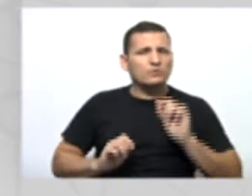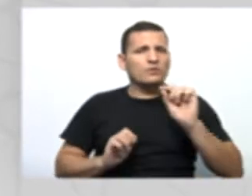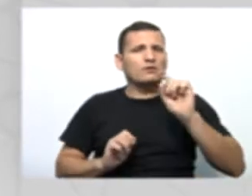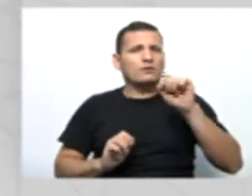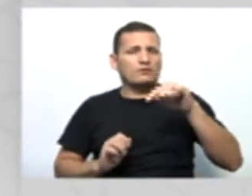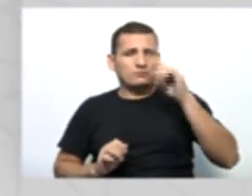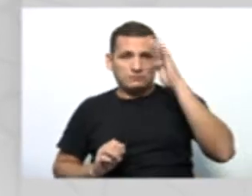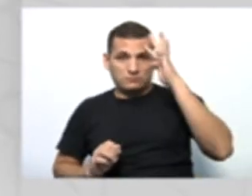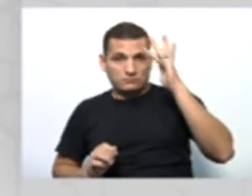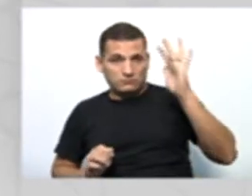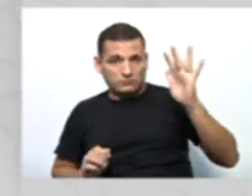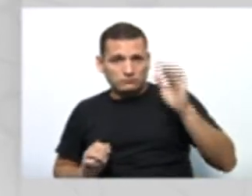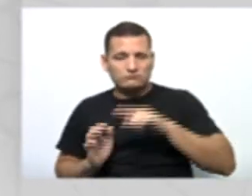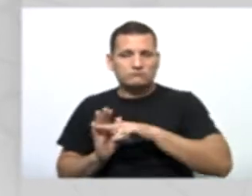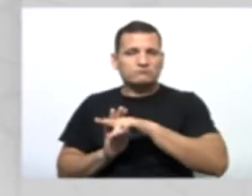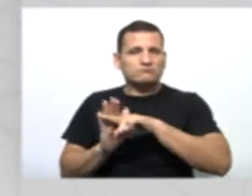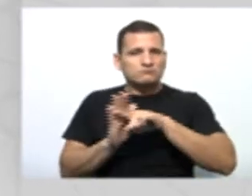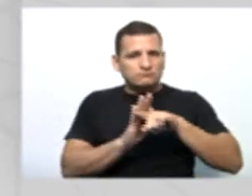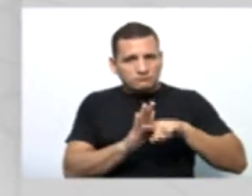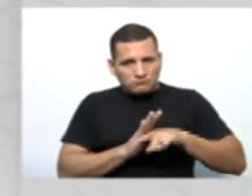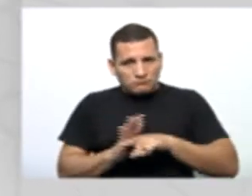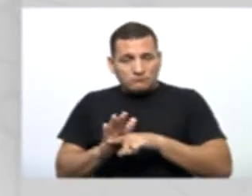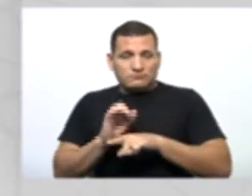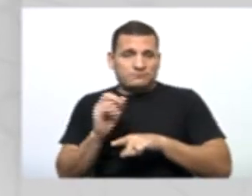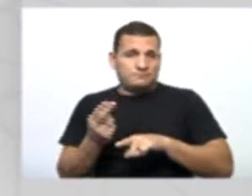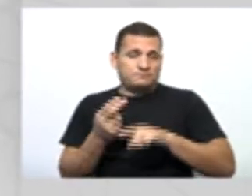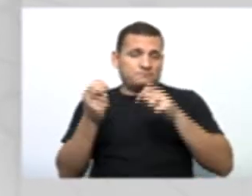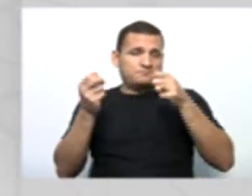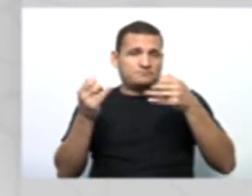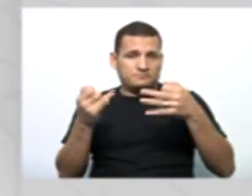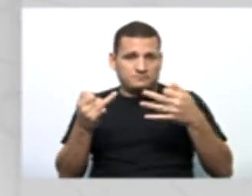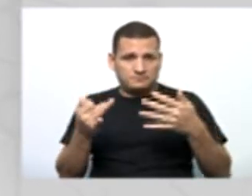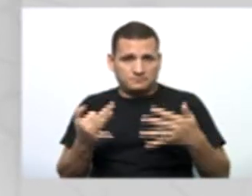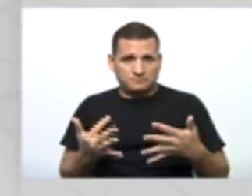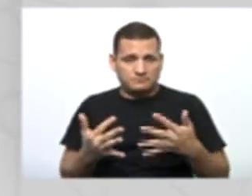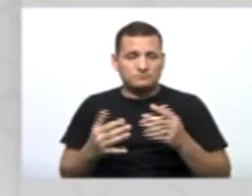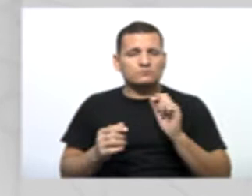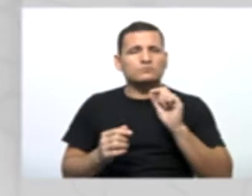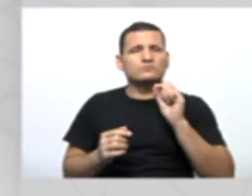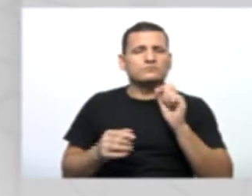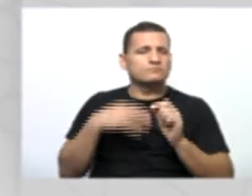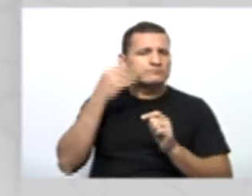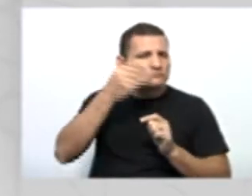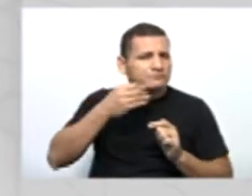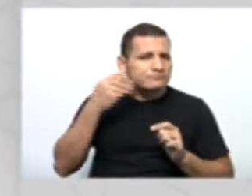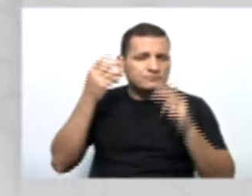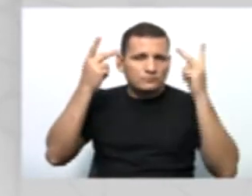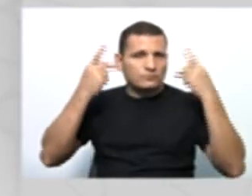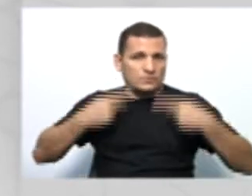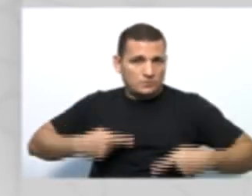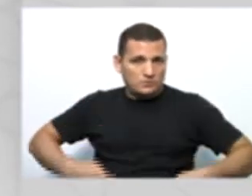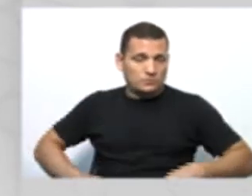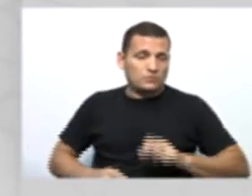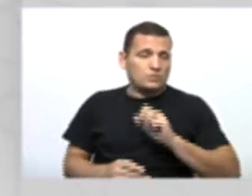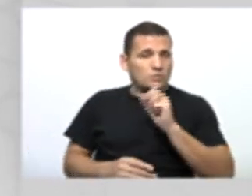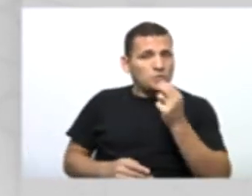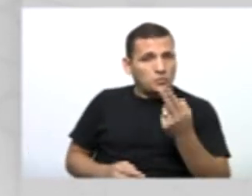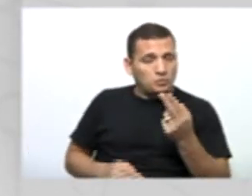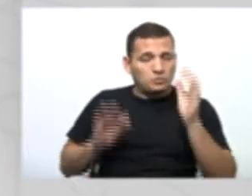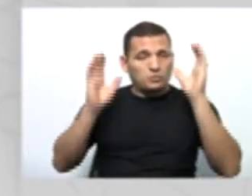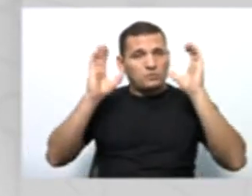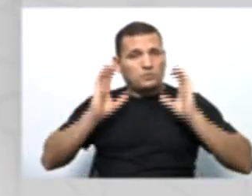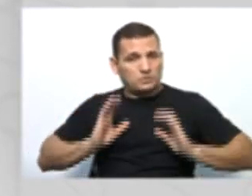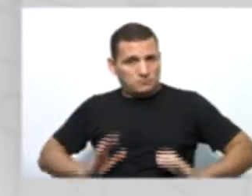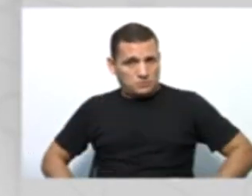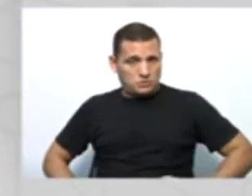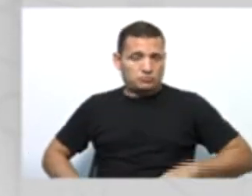teoria, investigação ou explicação de um tipo de experiência humana ou forma de